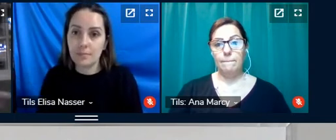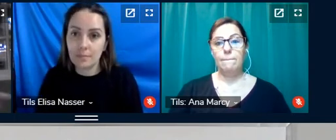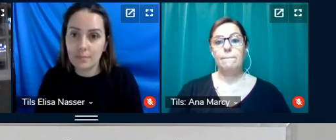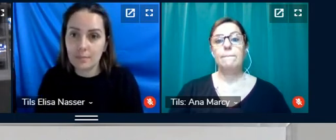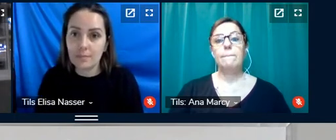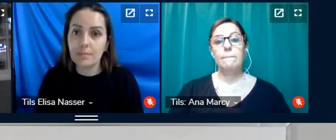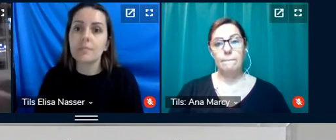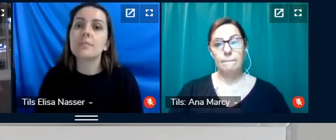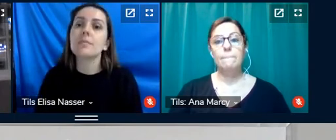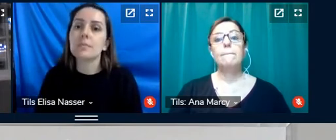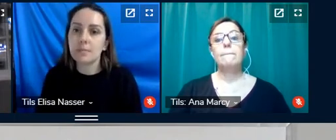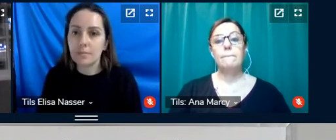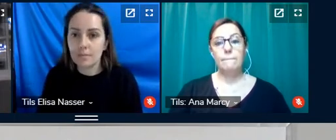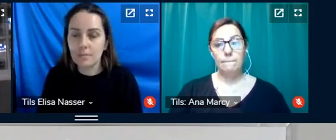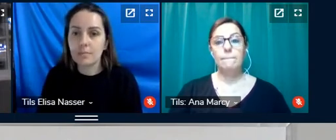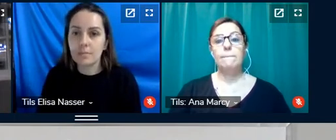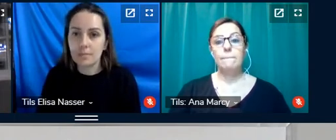Tá?